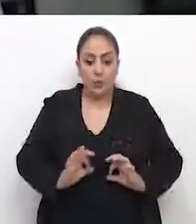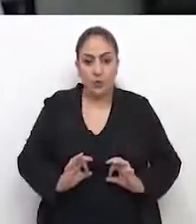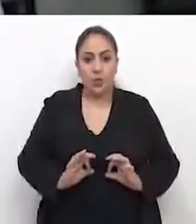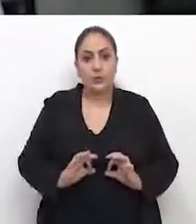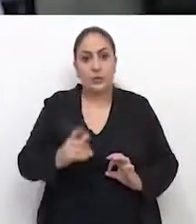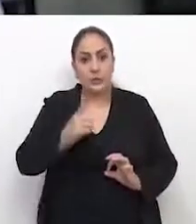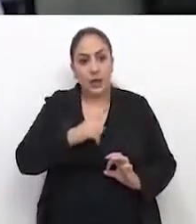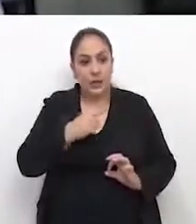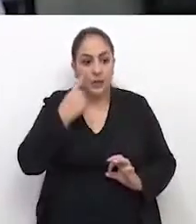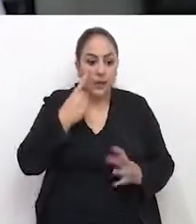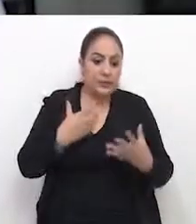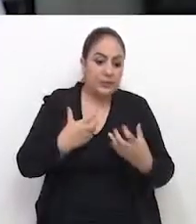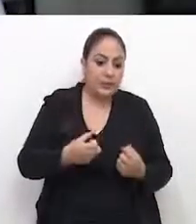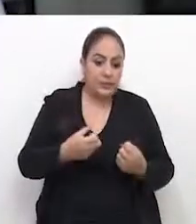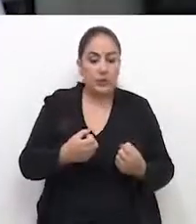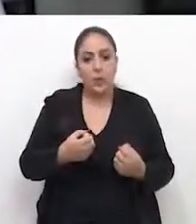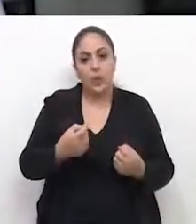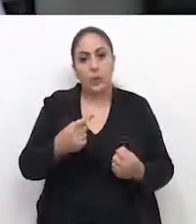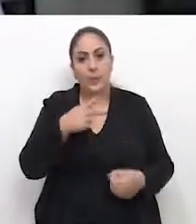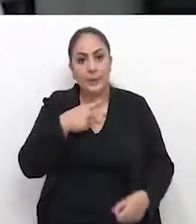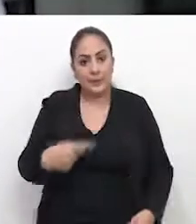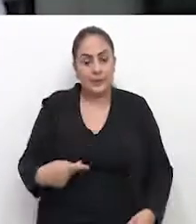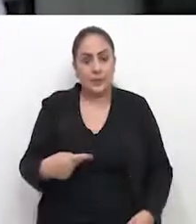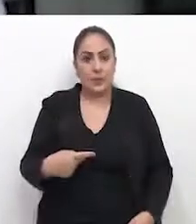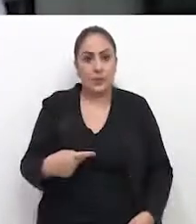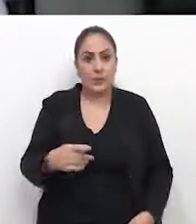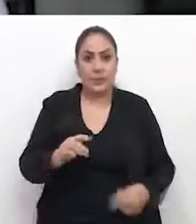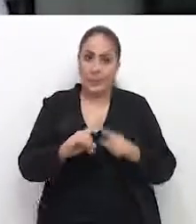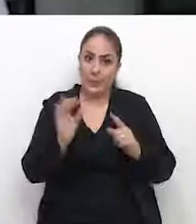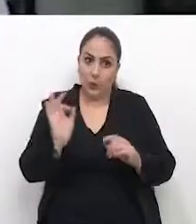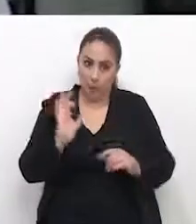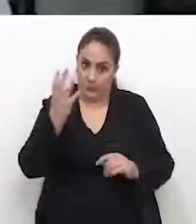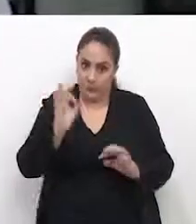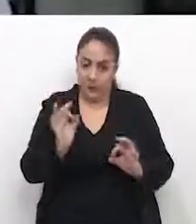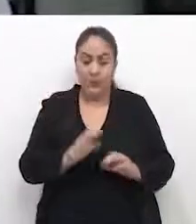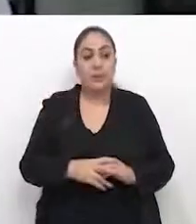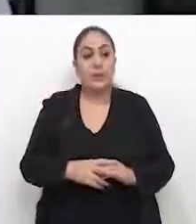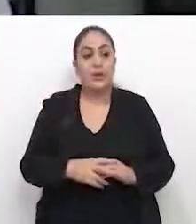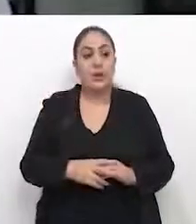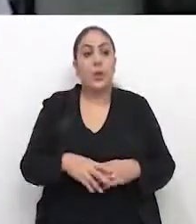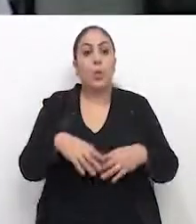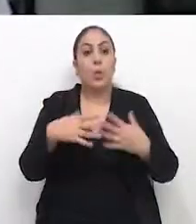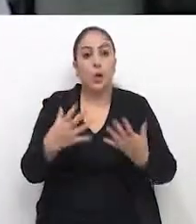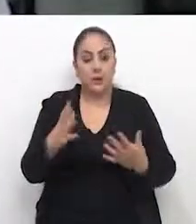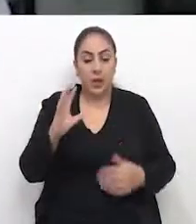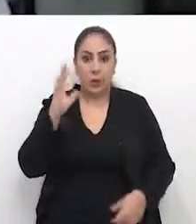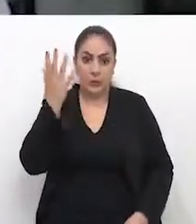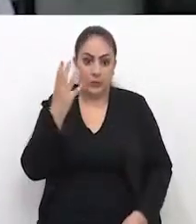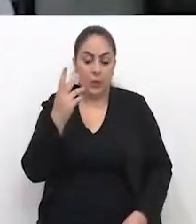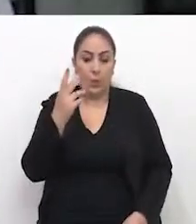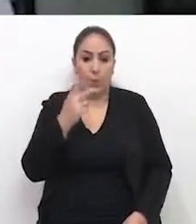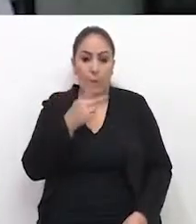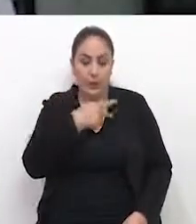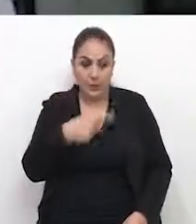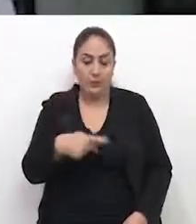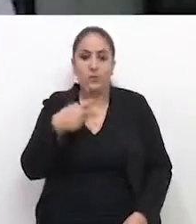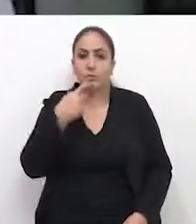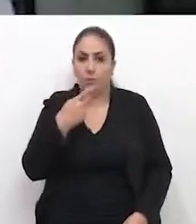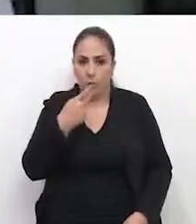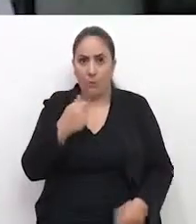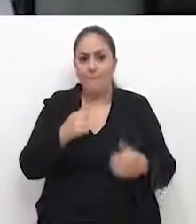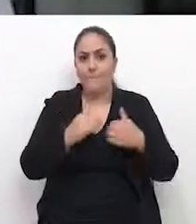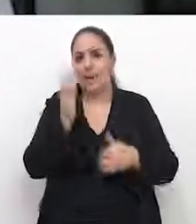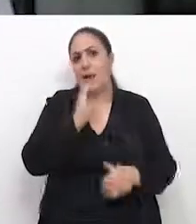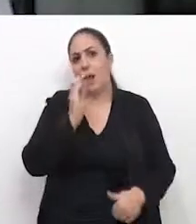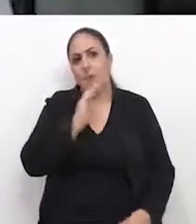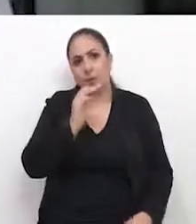matéria, que esse projeto está para sanção presidencial sem acontecer. E quando acontecer, o presidente